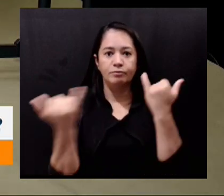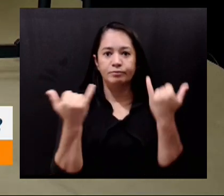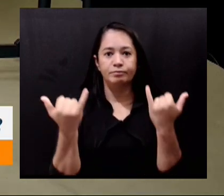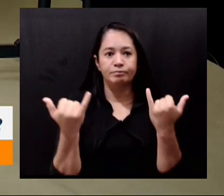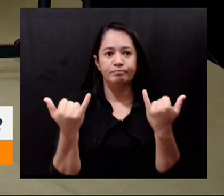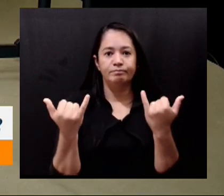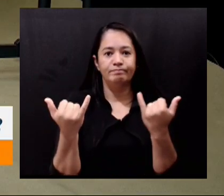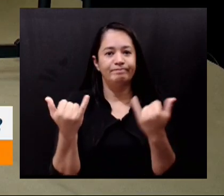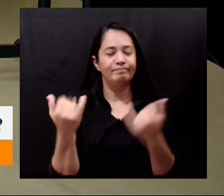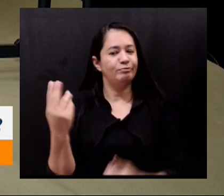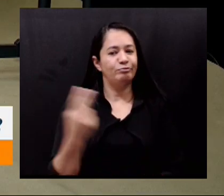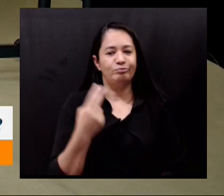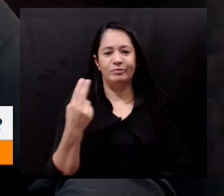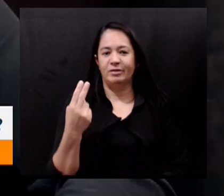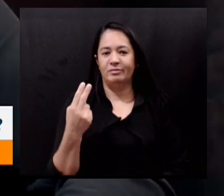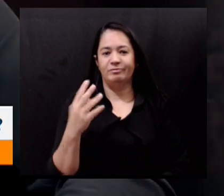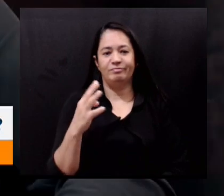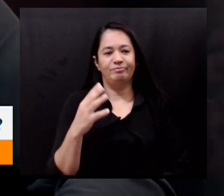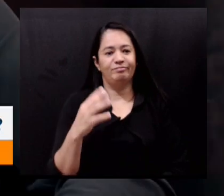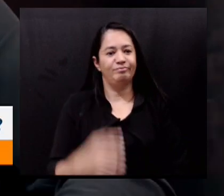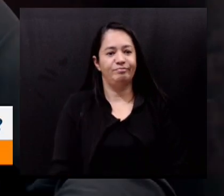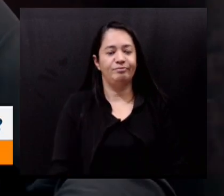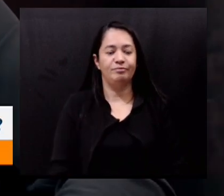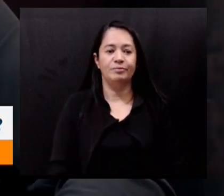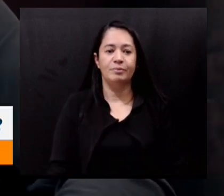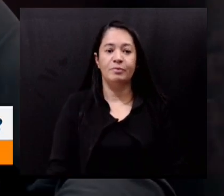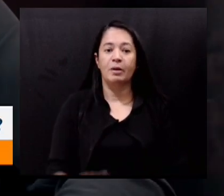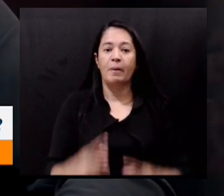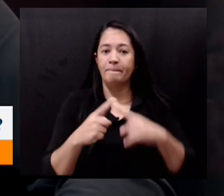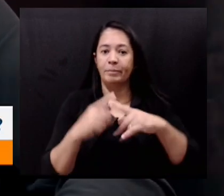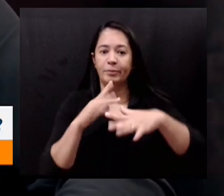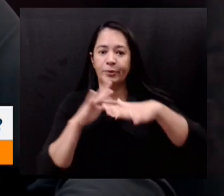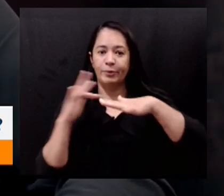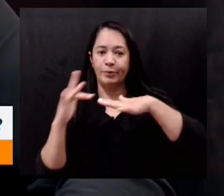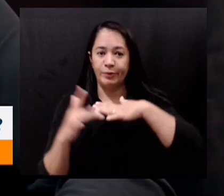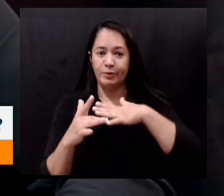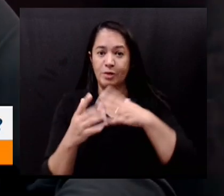legal. Sim. É, a rede social e o excesso,